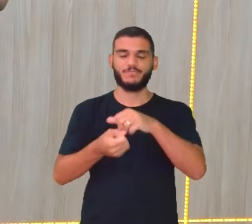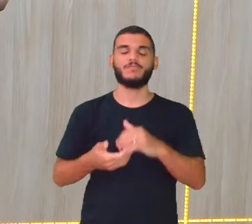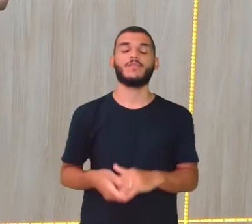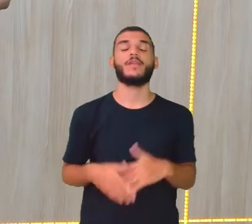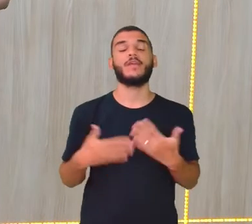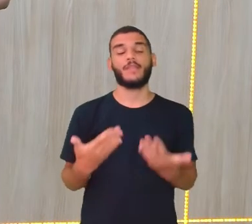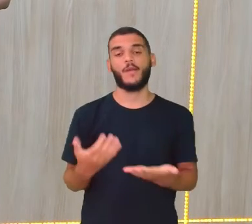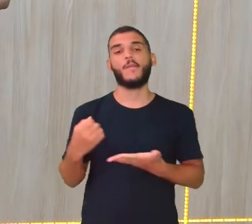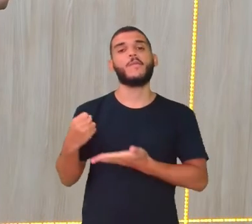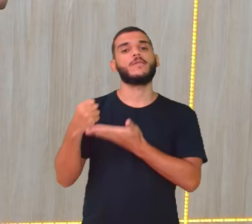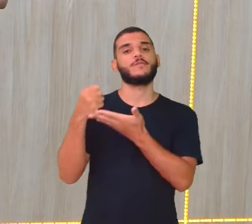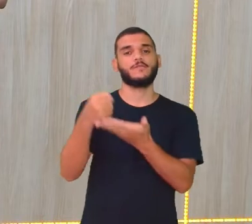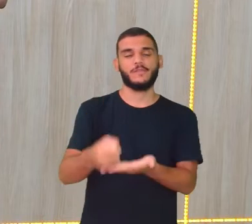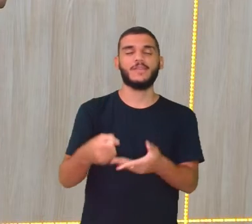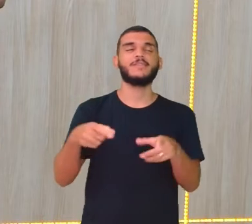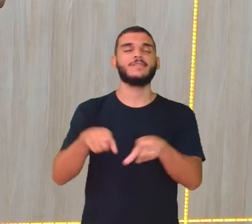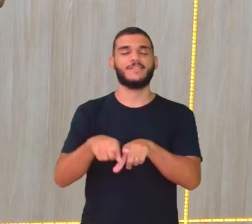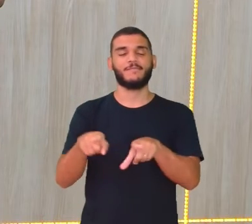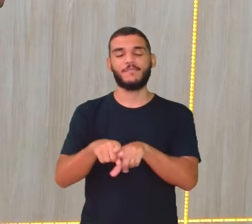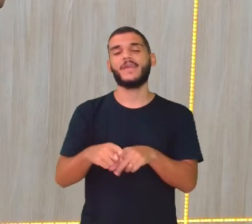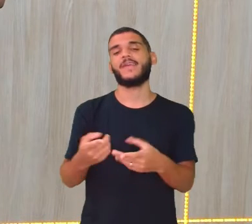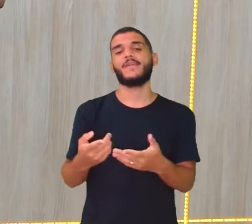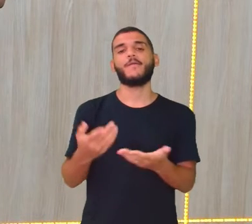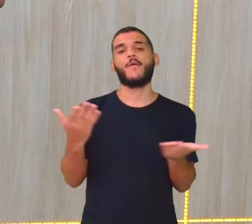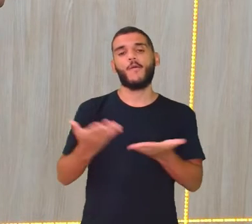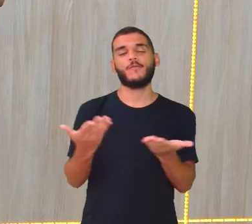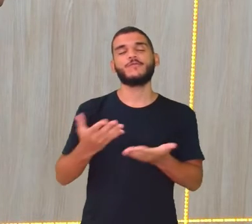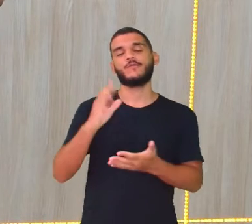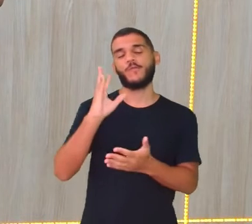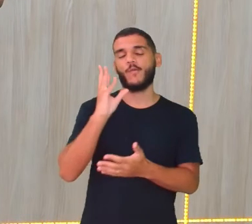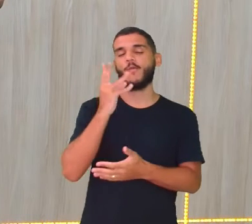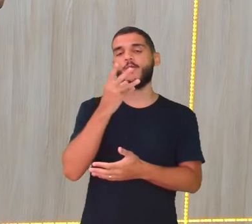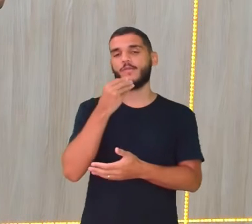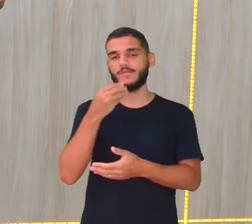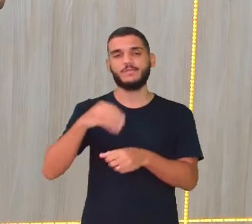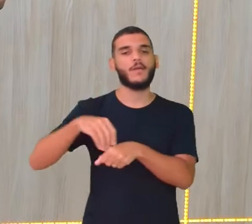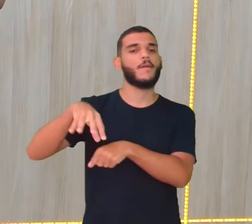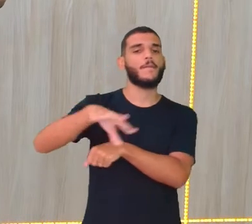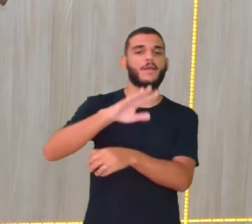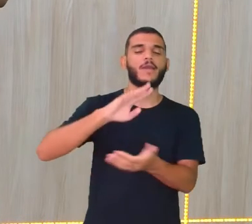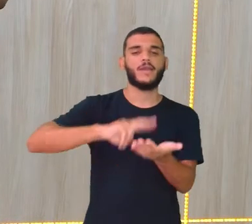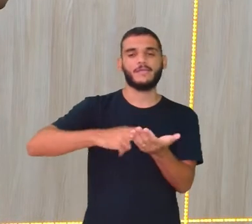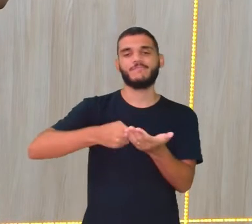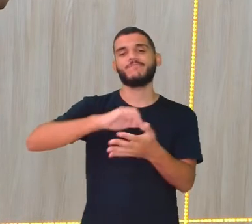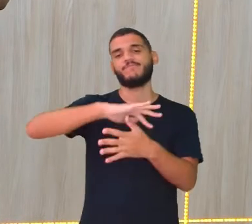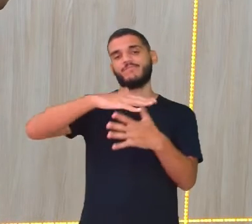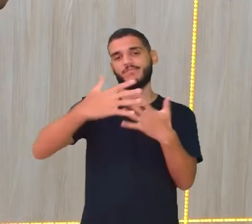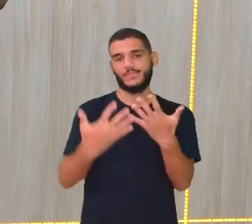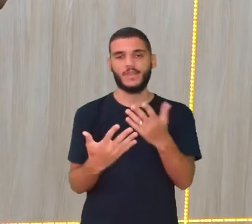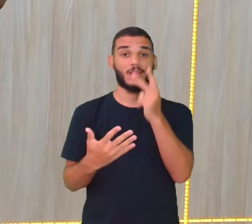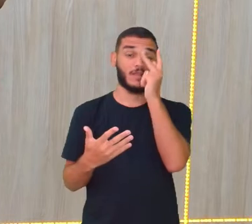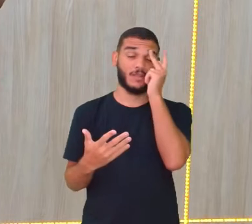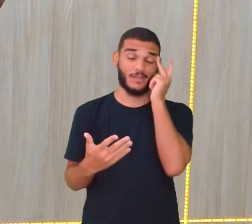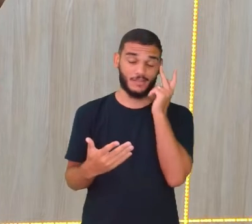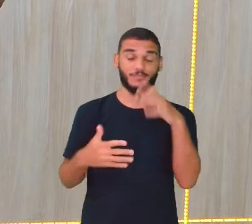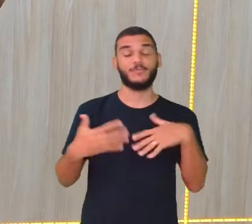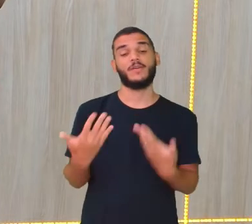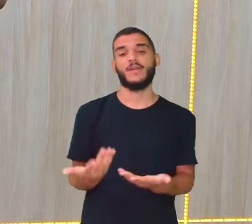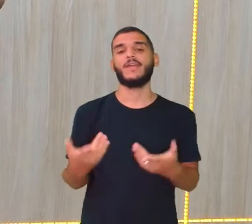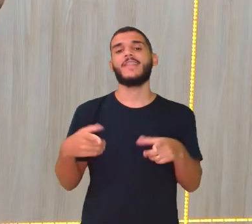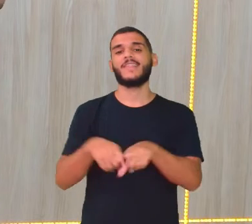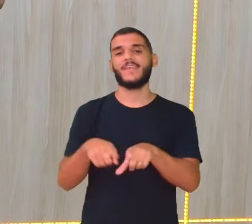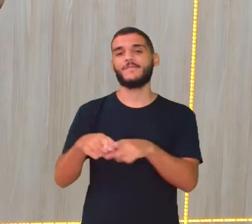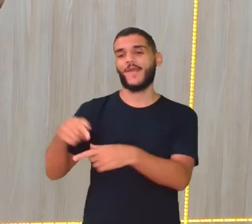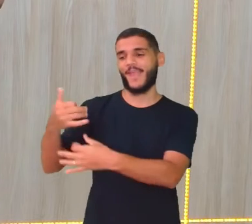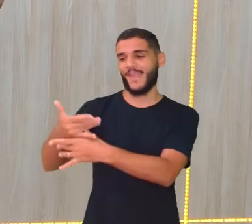passar esse conhecimento para frente é Klinsmann, né? Nossa intérprete de Libras. E também, já ali no chat,